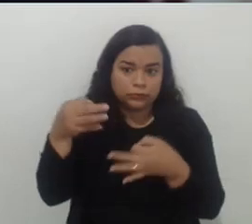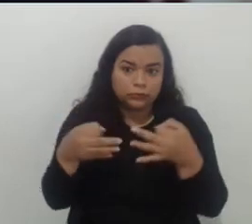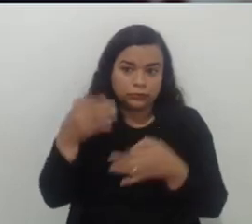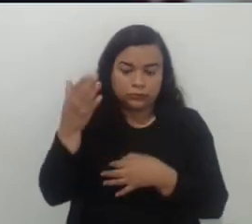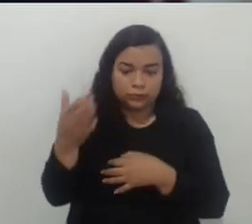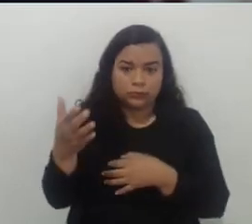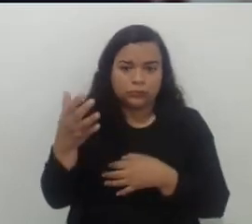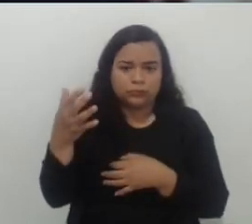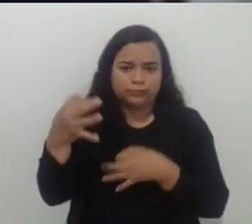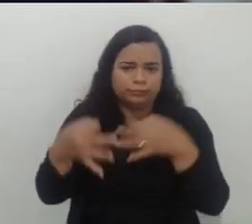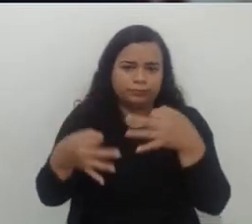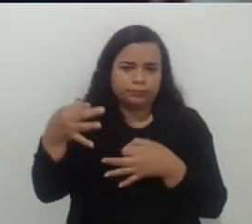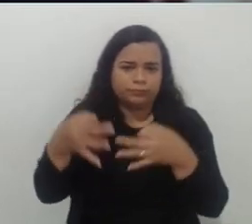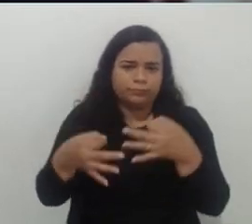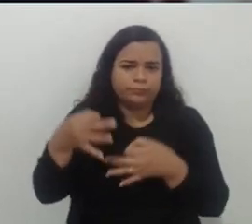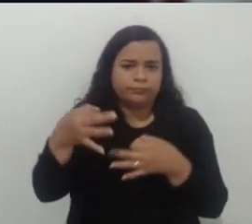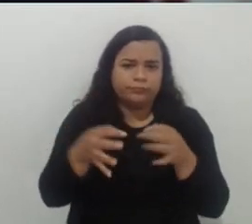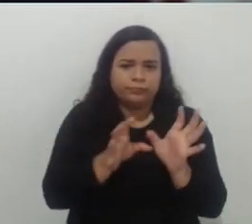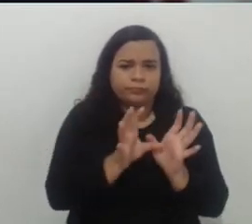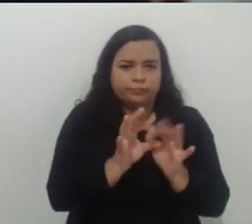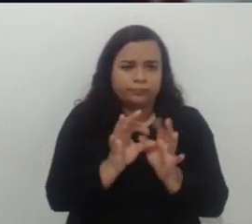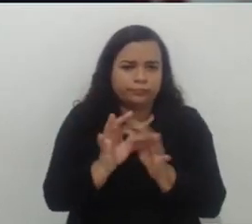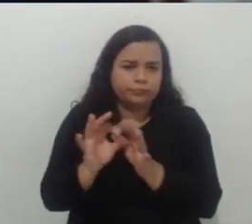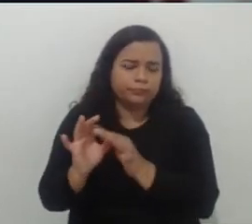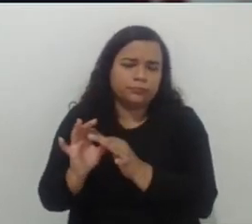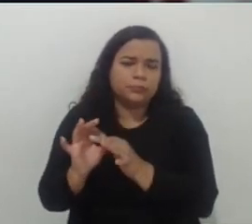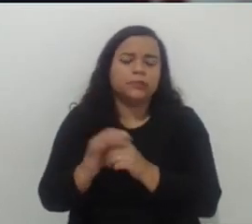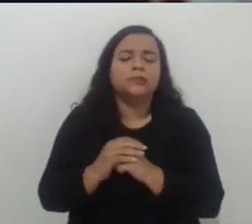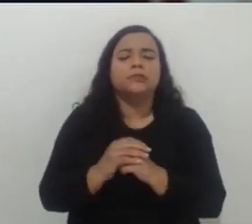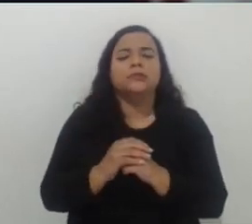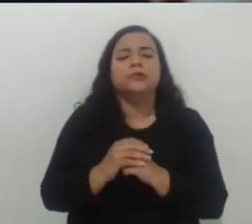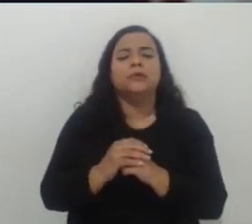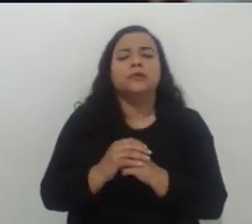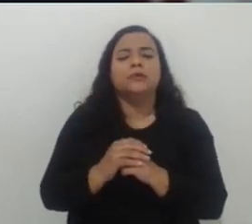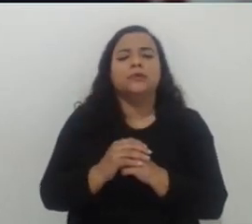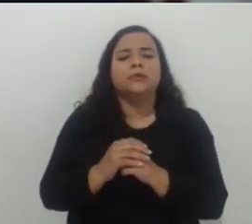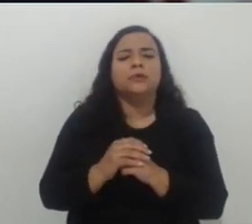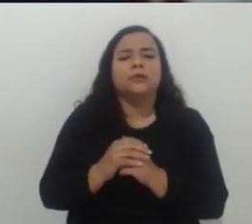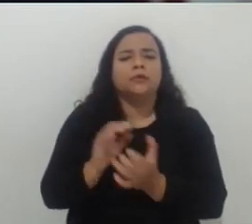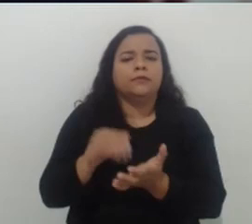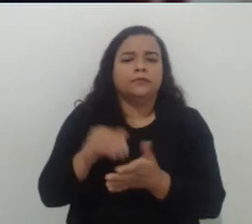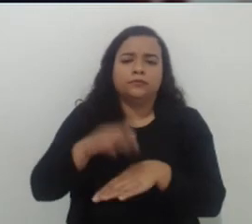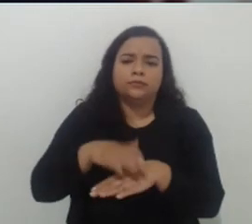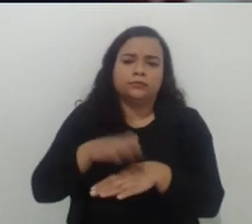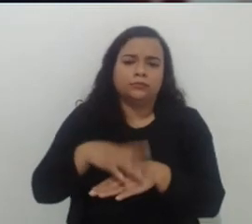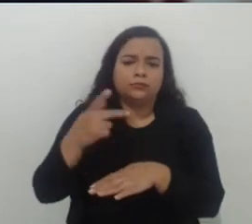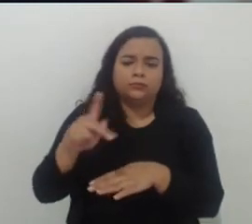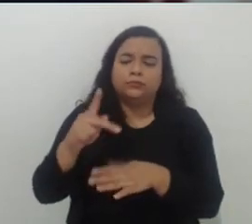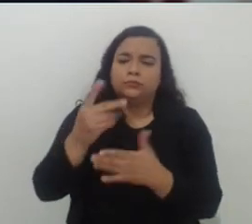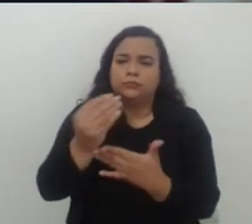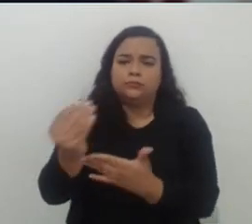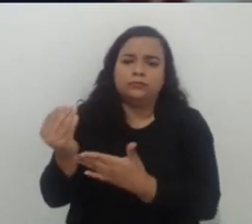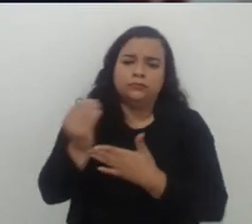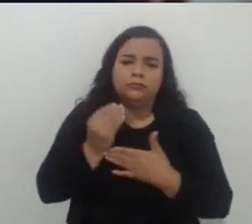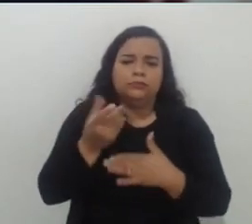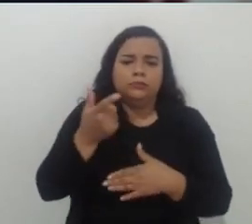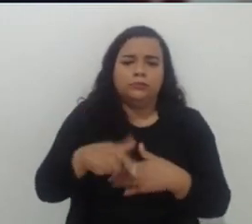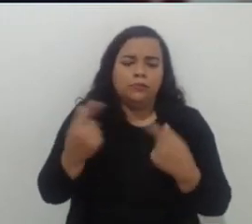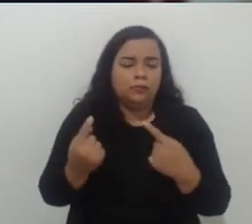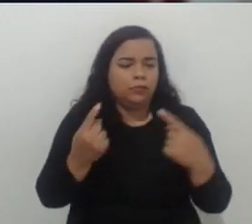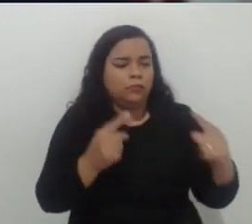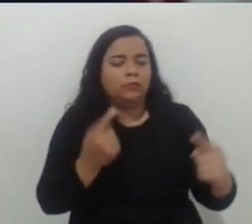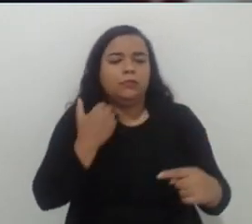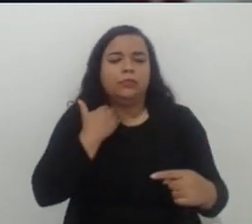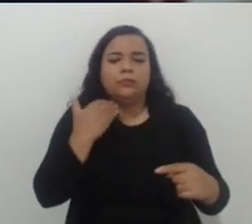a Copa, não pessoalizar, realmente ao final na execução, redirecionou a execução contra a Caixa Econômica,